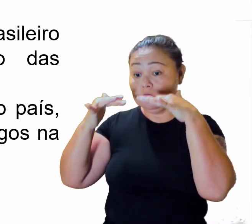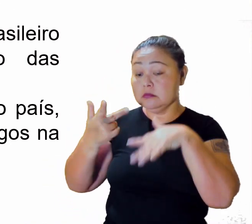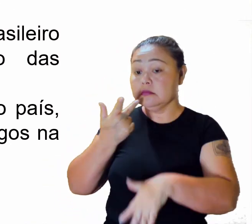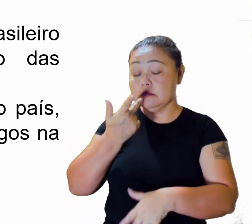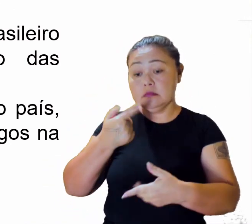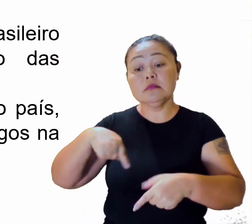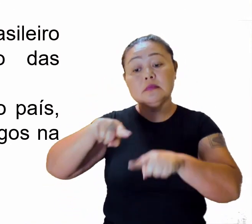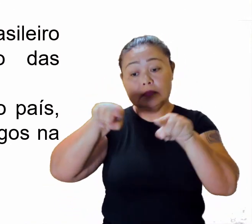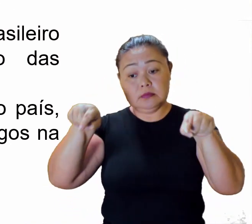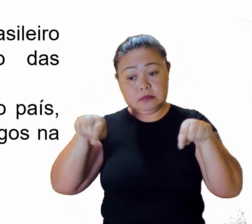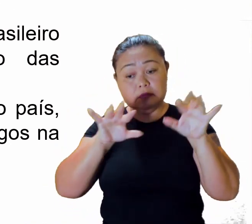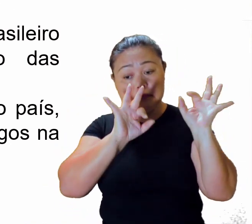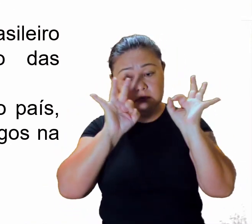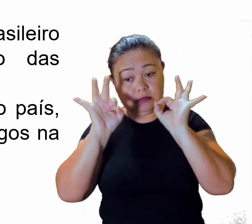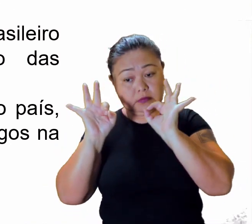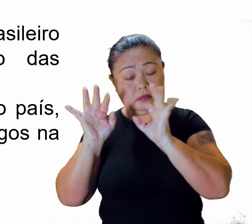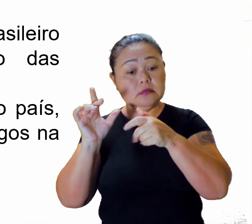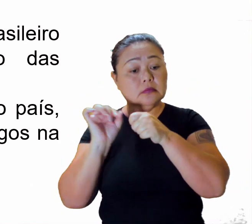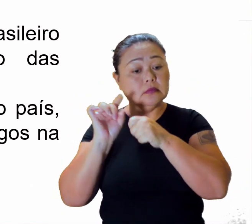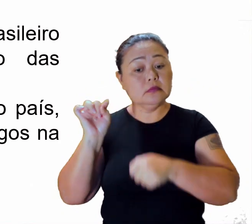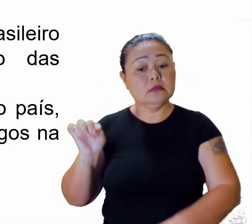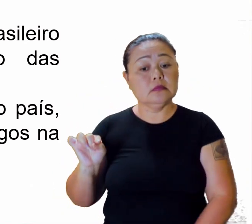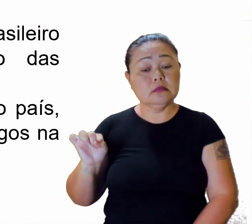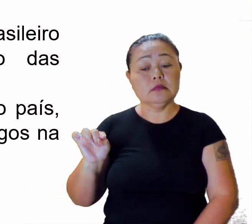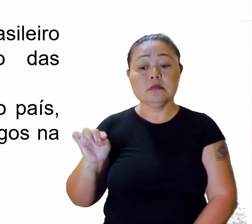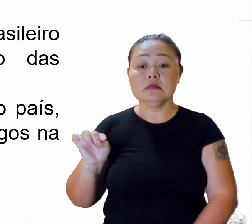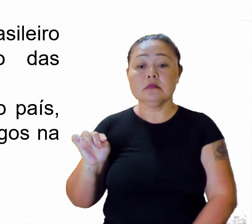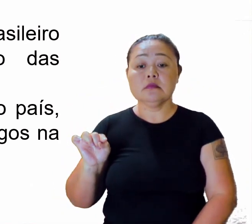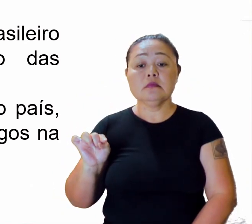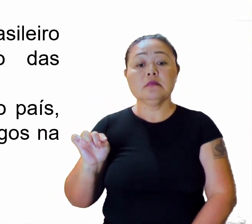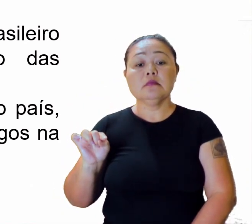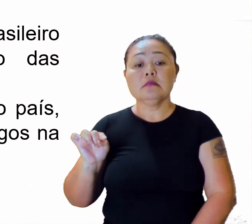Falamos isso em sala, né? Falamos. Sobre isso aqui está falando da